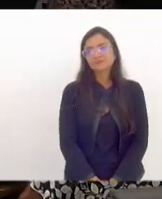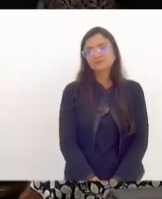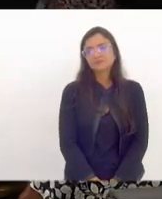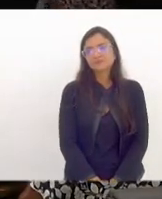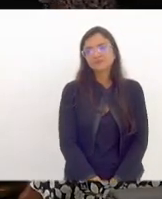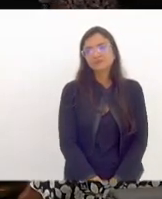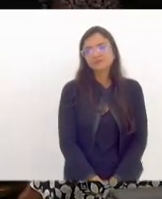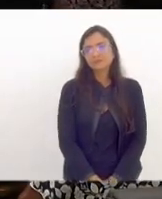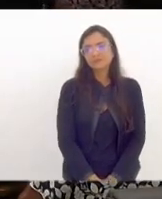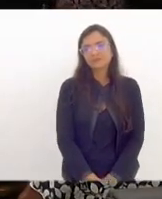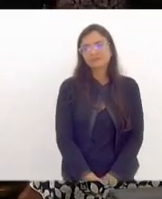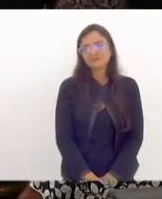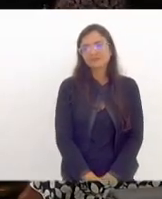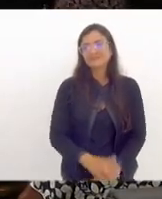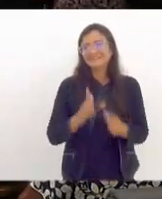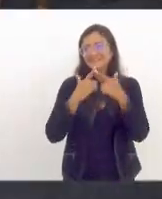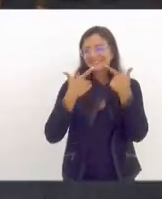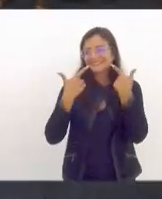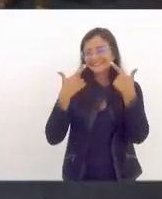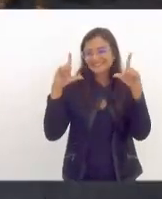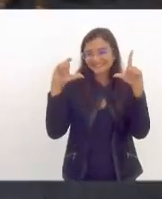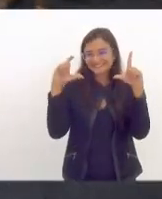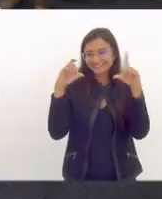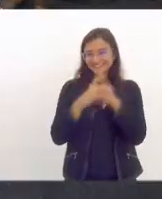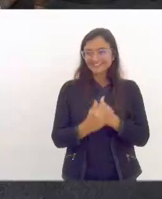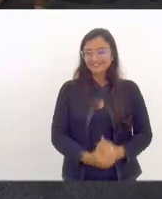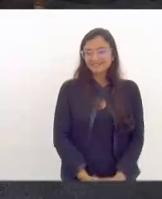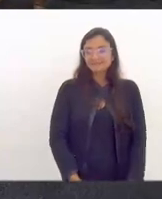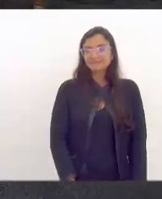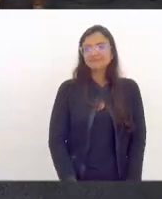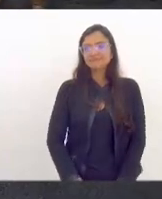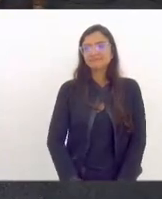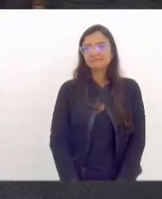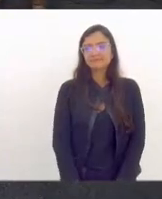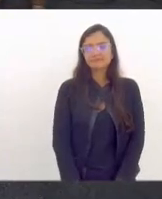sorriso foto e